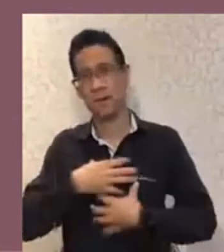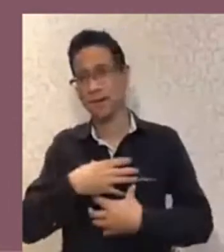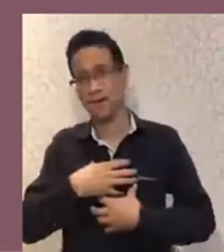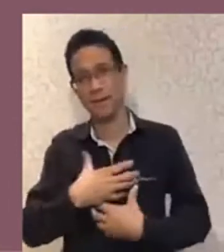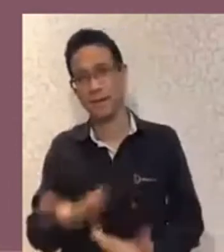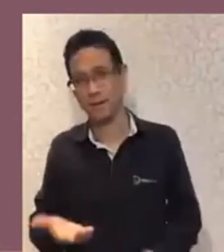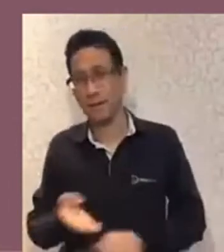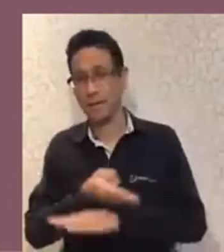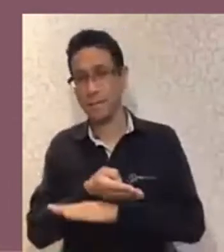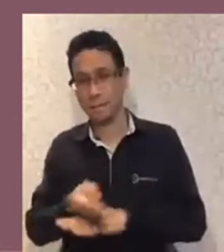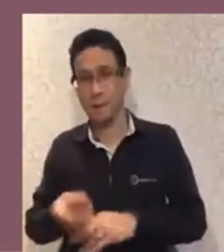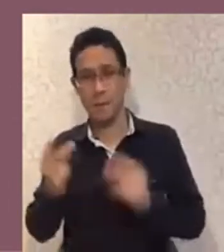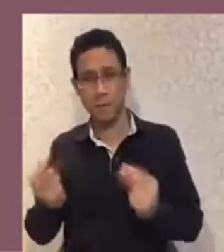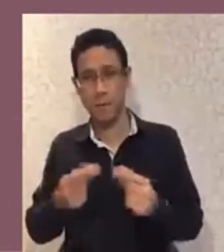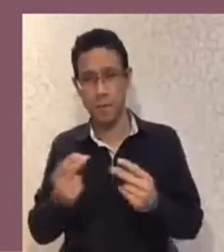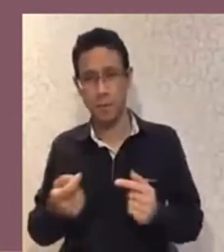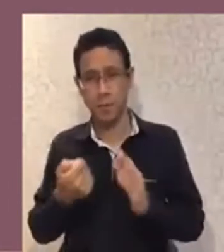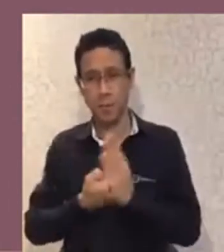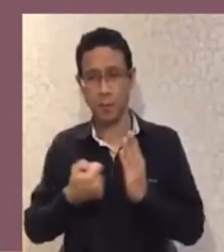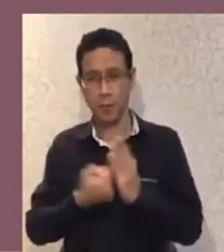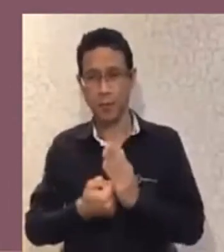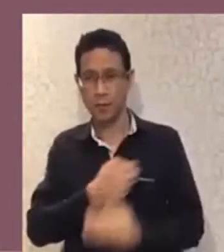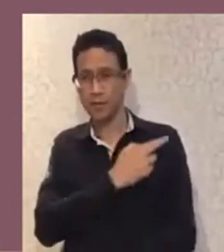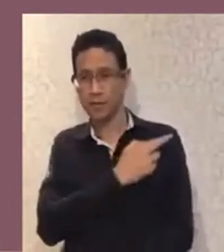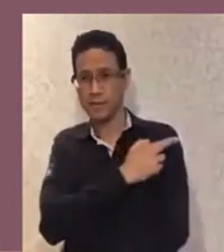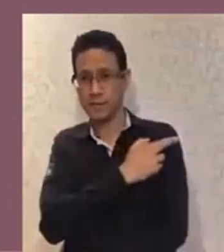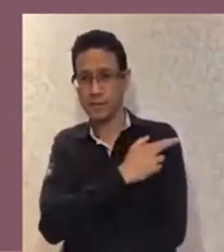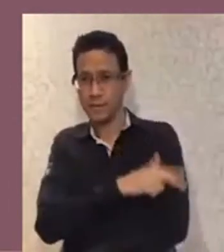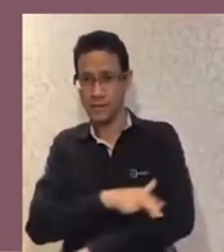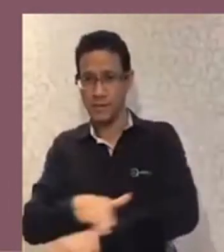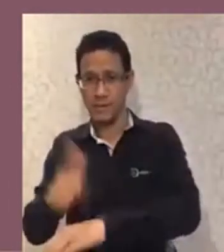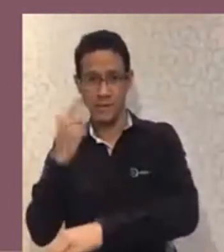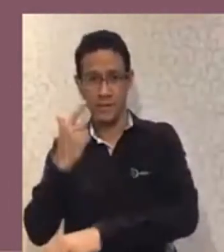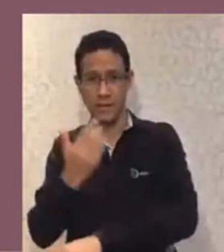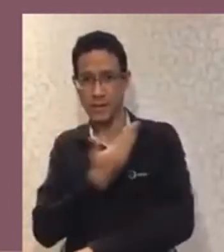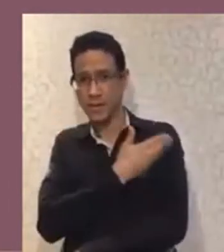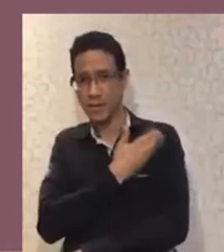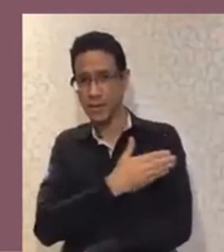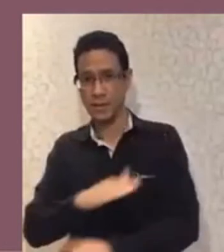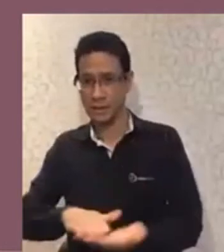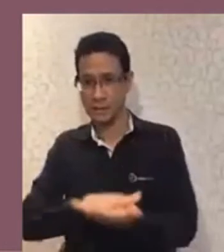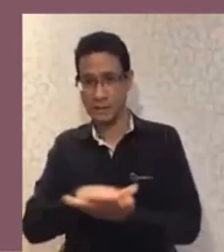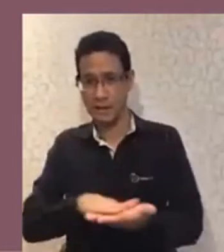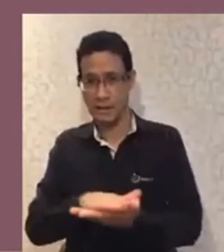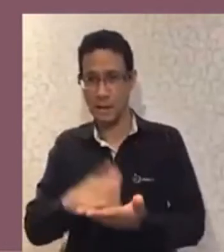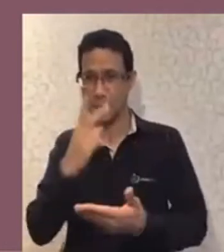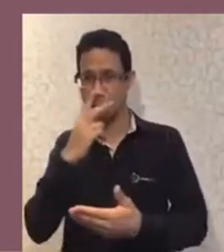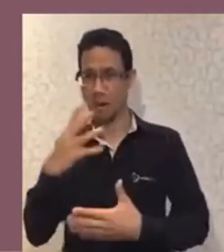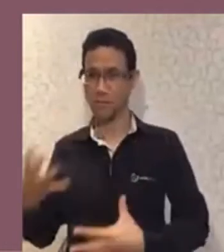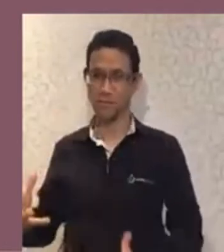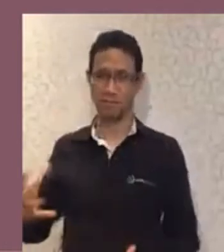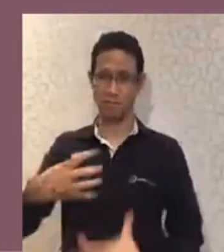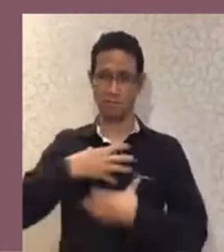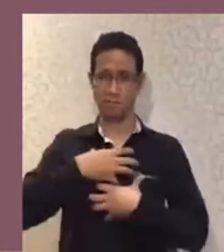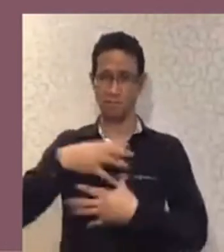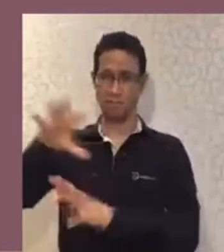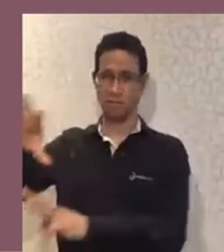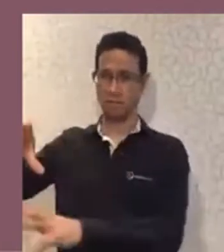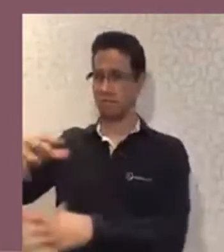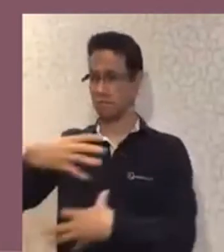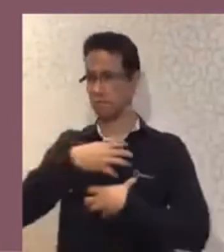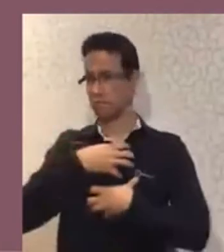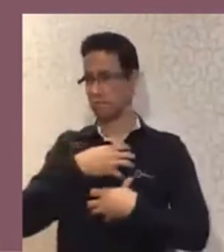por muito tempo da luta antirracista, que é um branco que meio que se fantasia, né, de negro, da cultura negra, não ajudou na